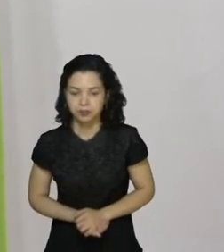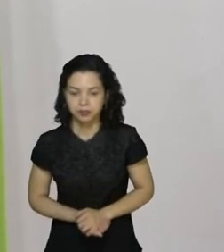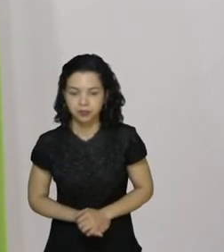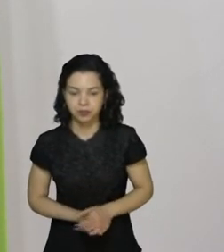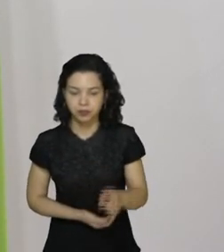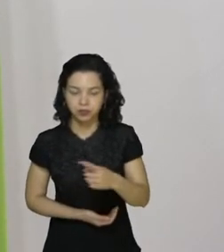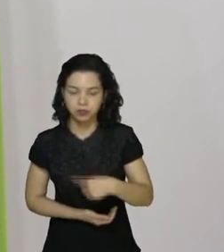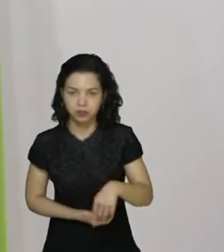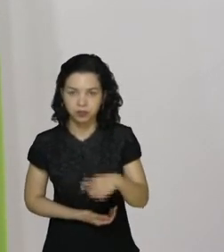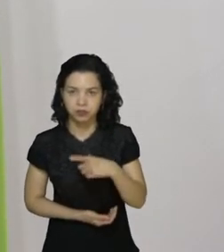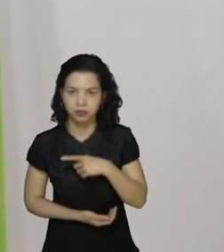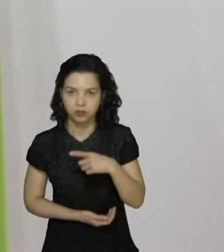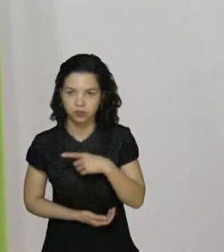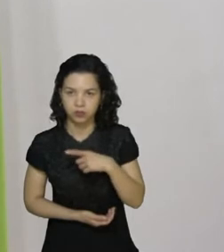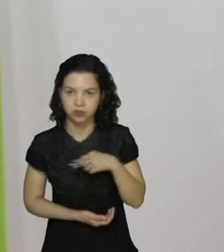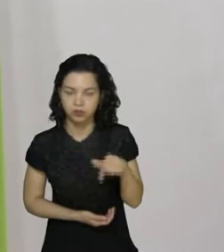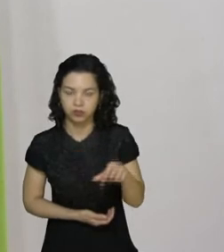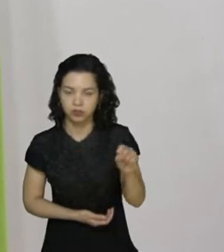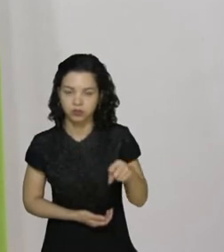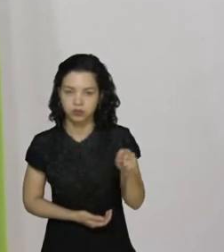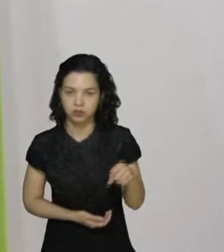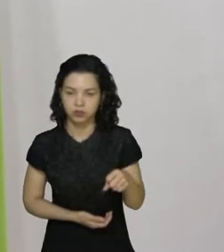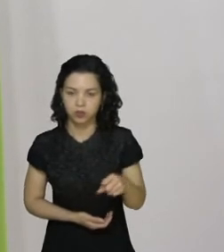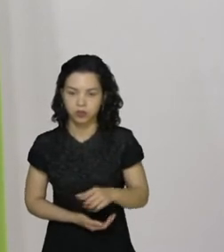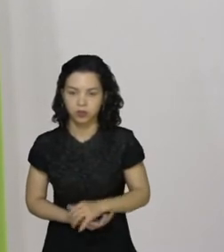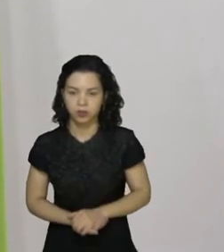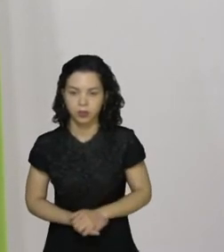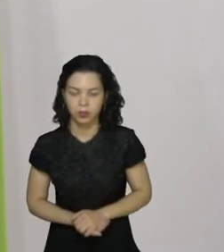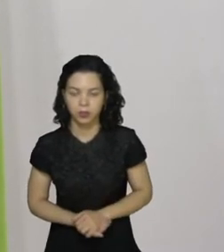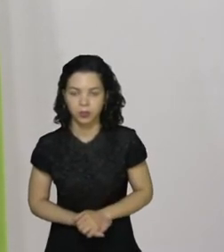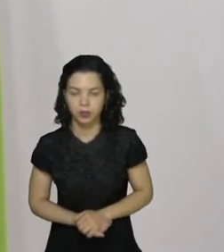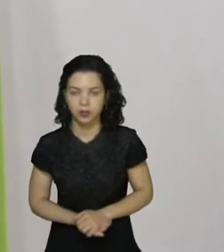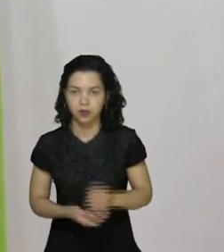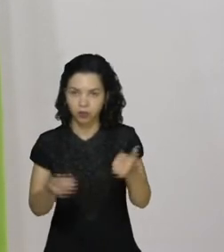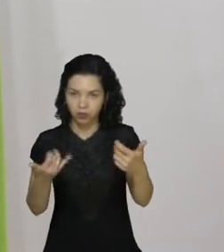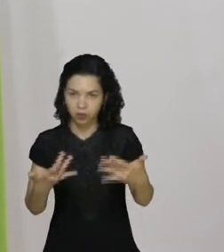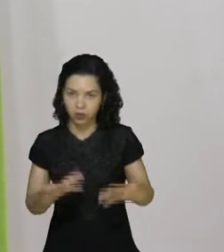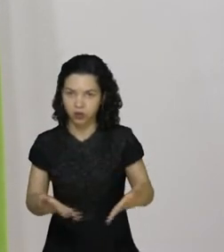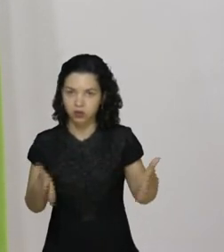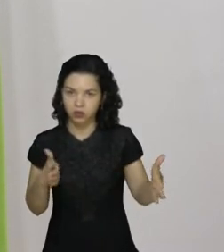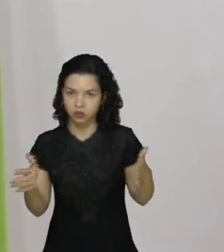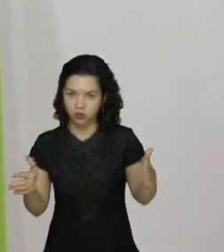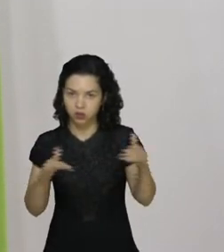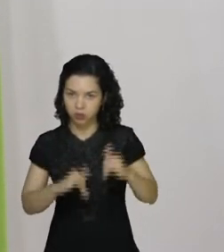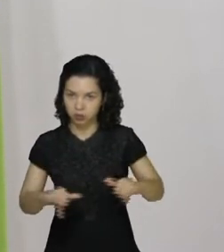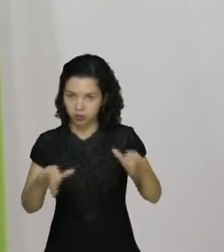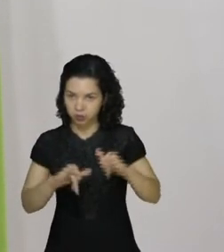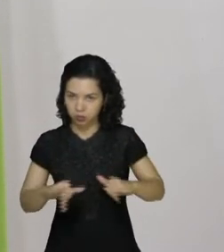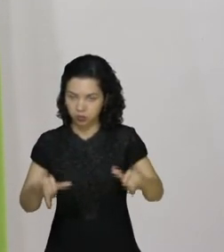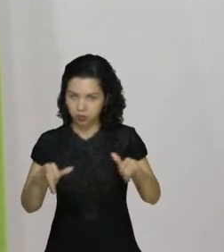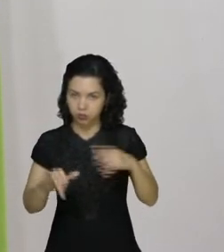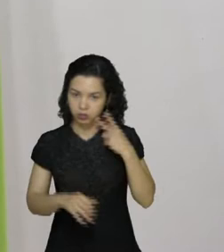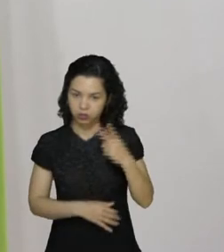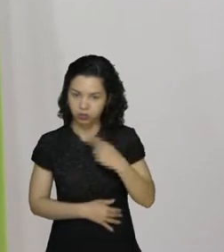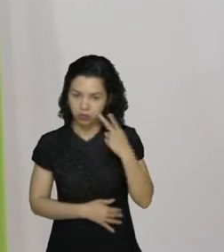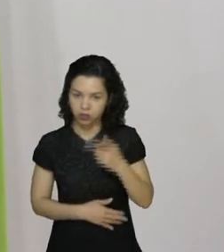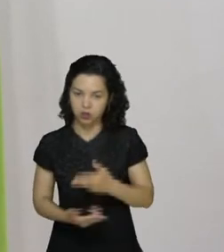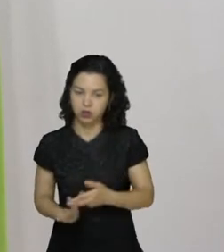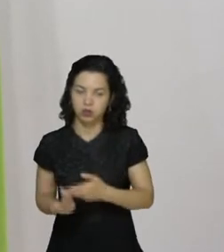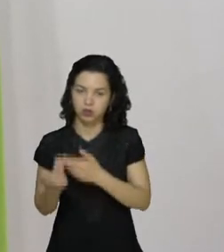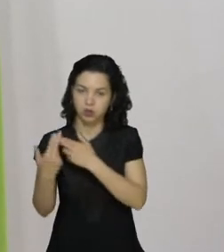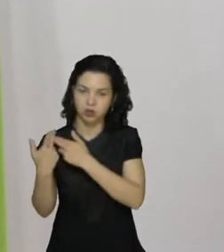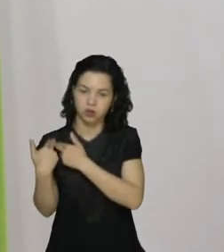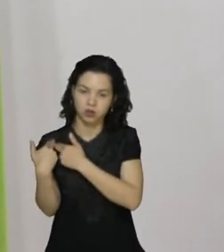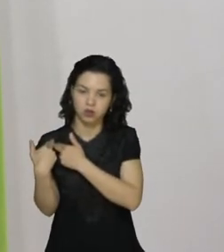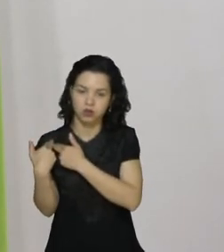aqui, sim, trazer, e eu até comentei dentro da campanha política, a responsabilidade que a gente tem de